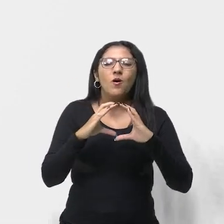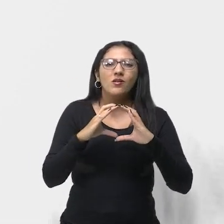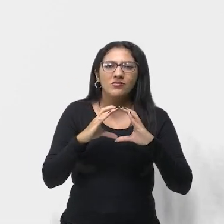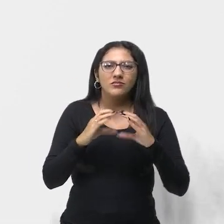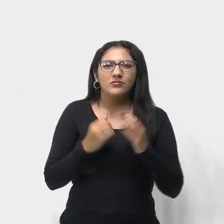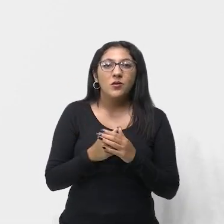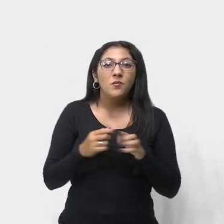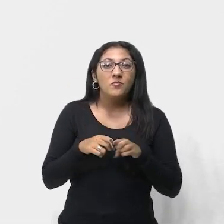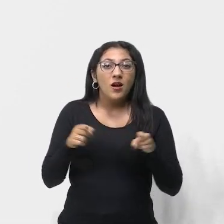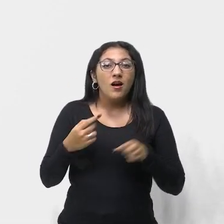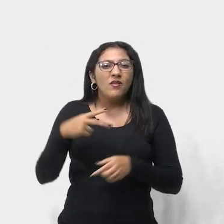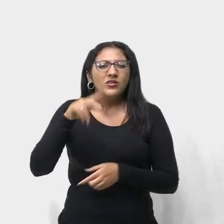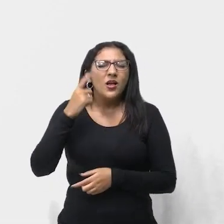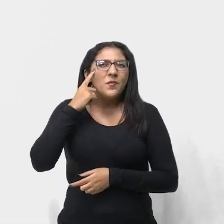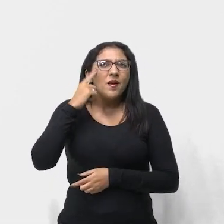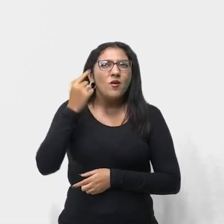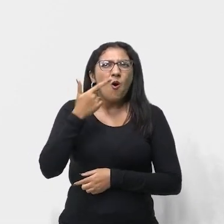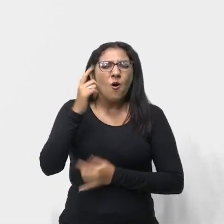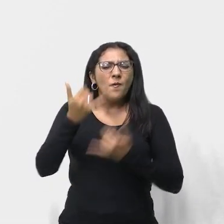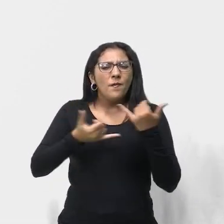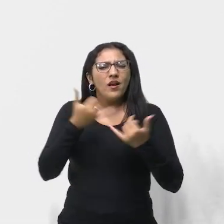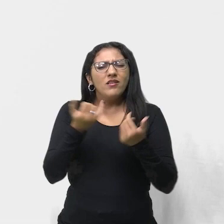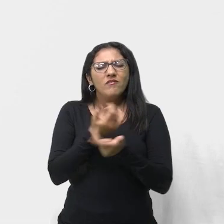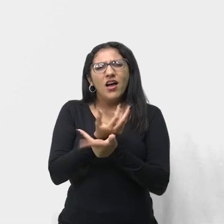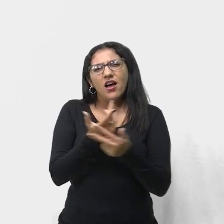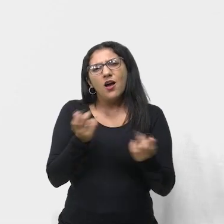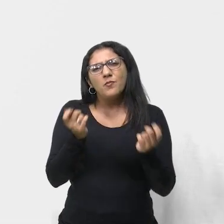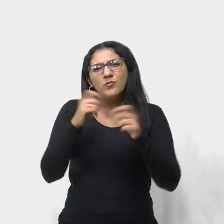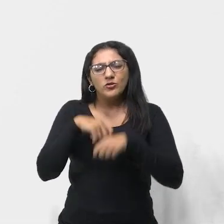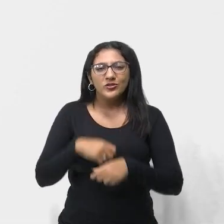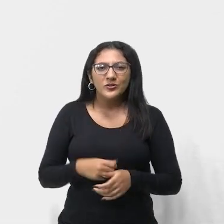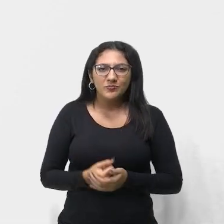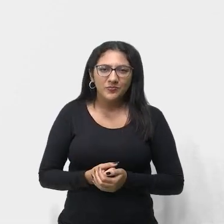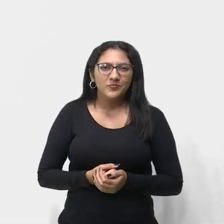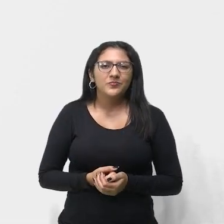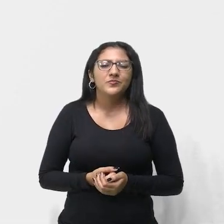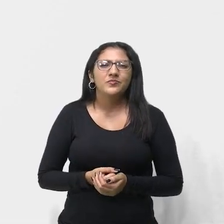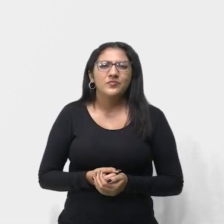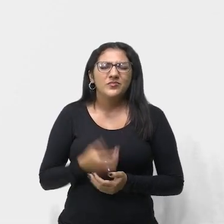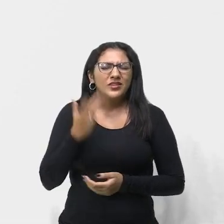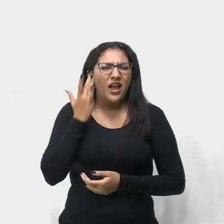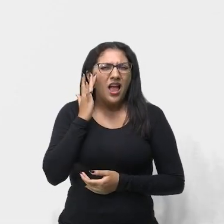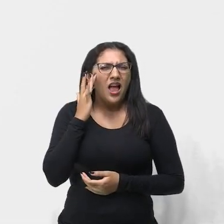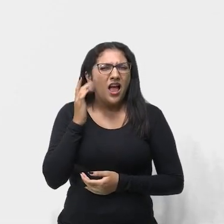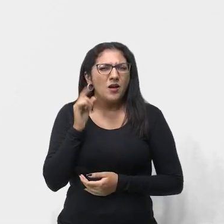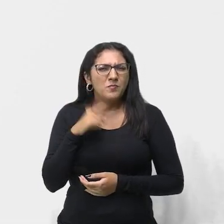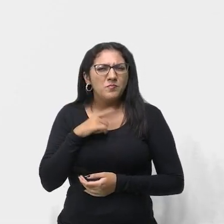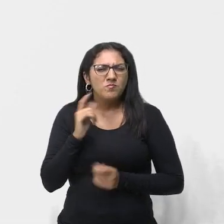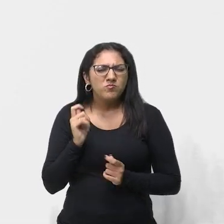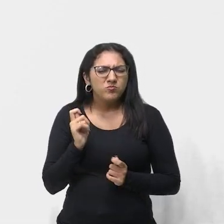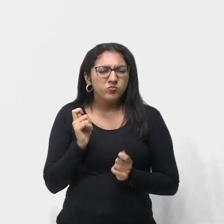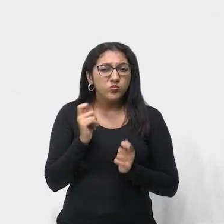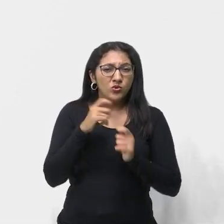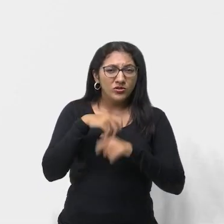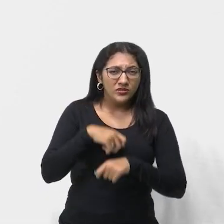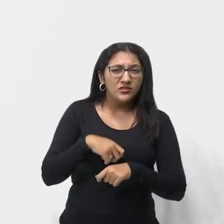em outras tantas brincadeiras que se faz com a bola, não é? E aí, será que é